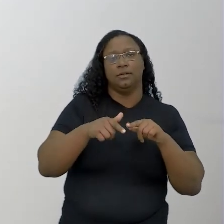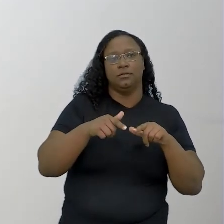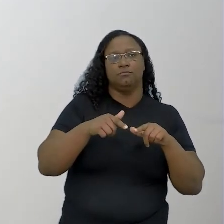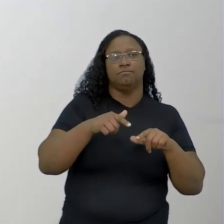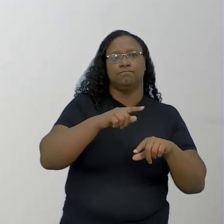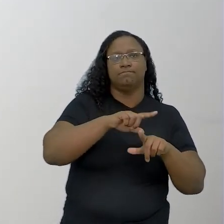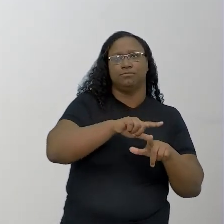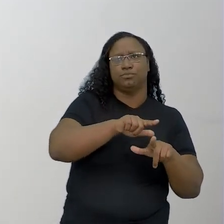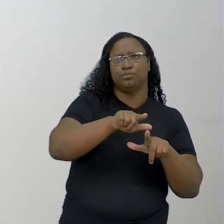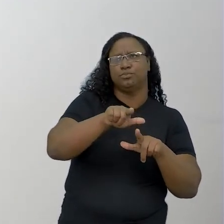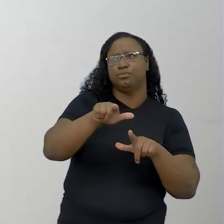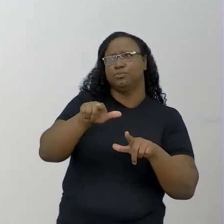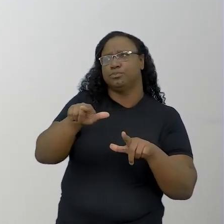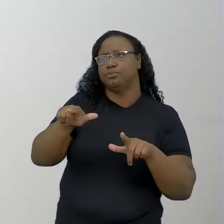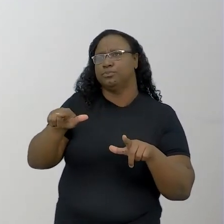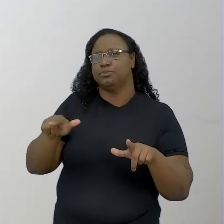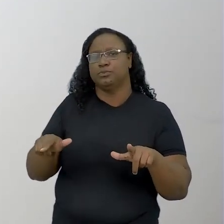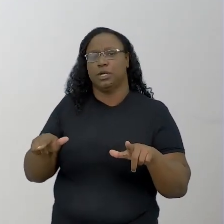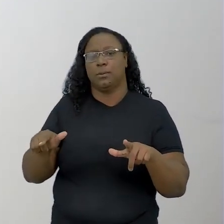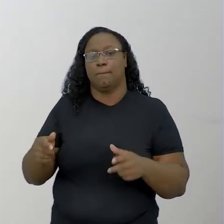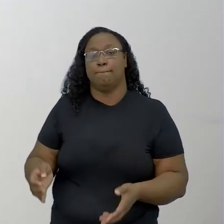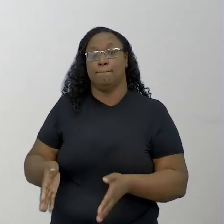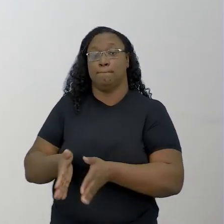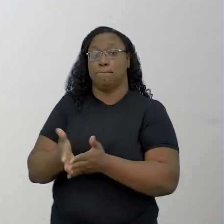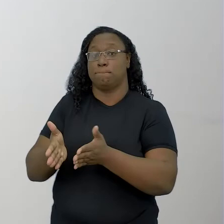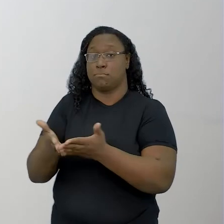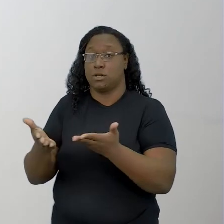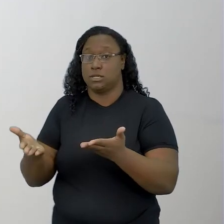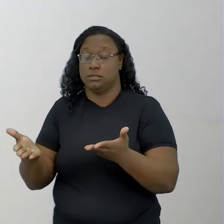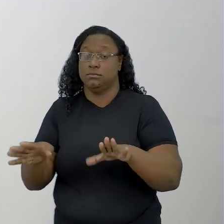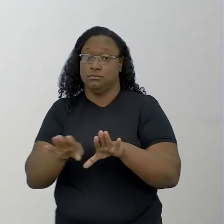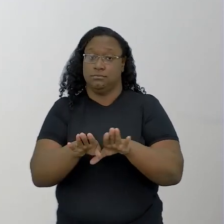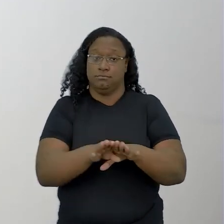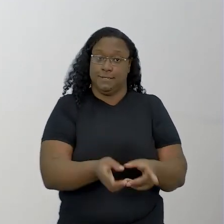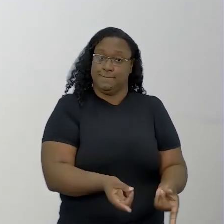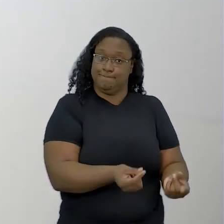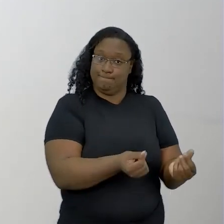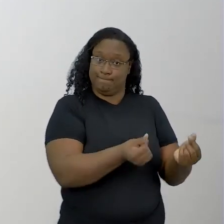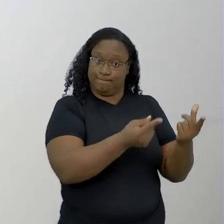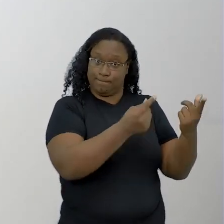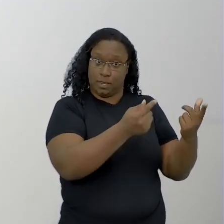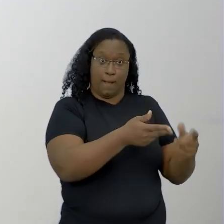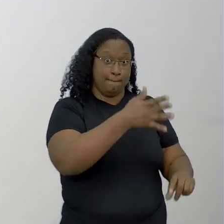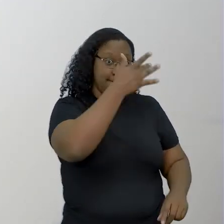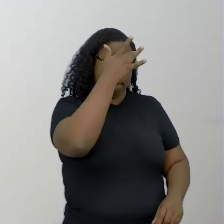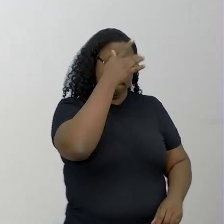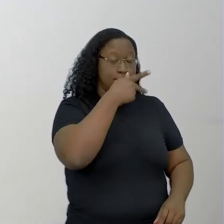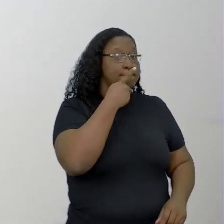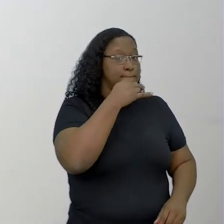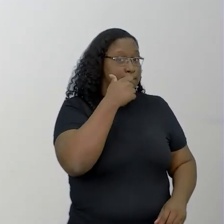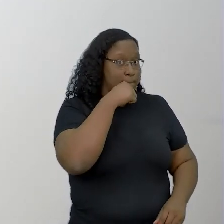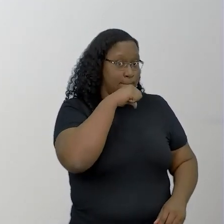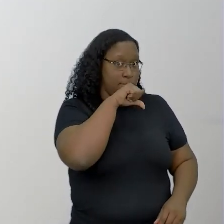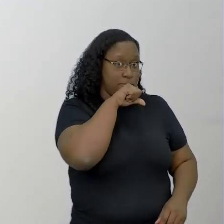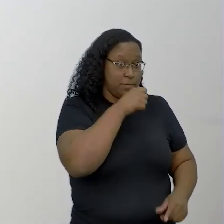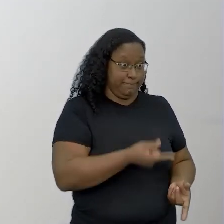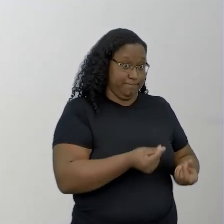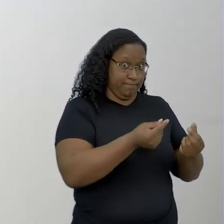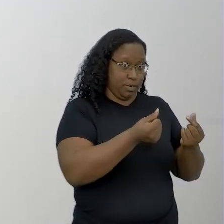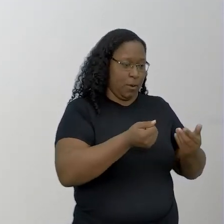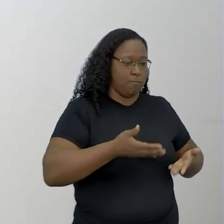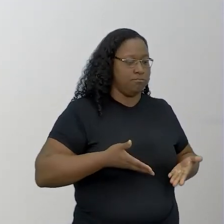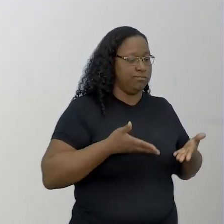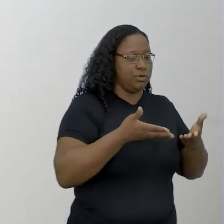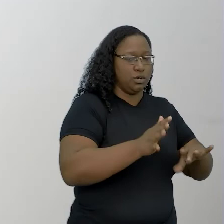tanto na pobreza quanto na riqueza. Pais ricos podem dar maiores possibilidades aos filhos. Esses